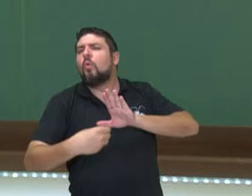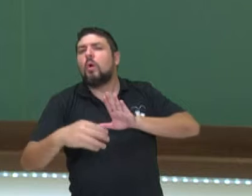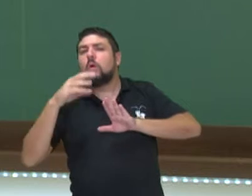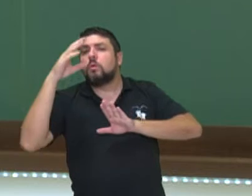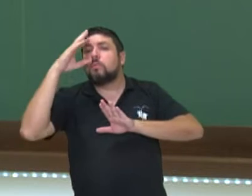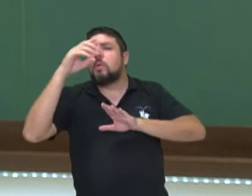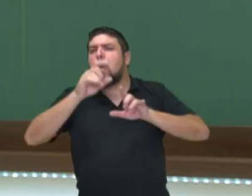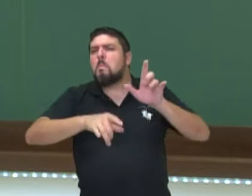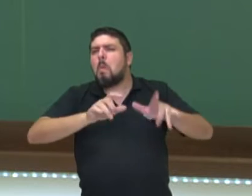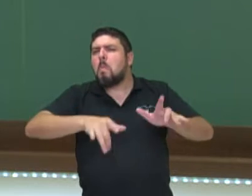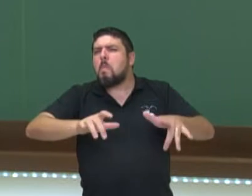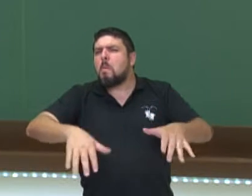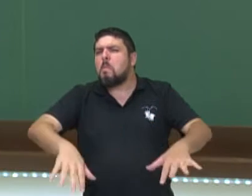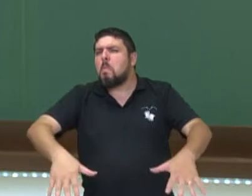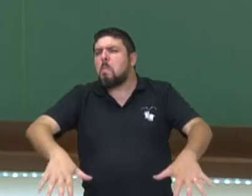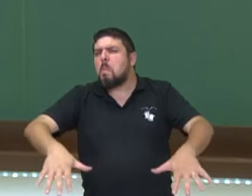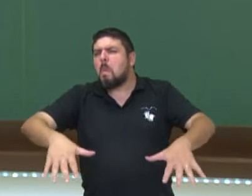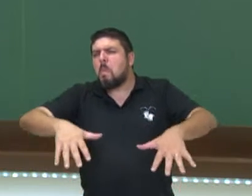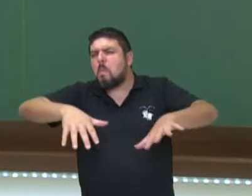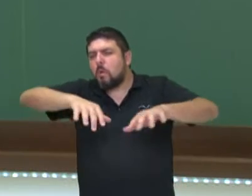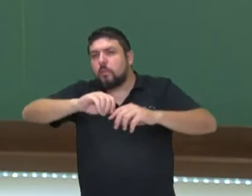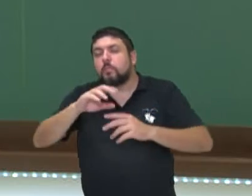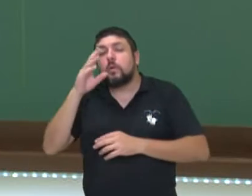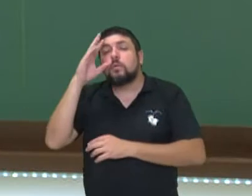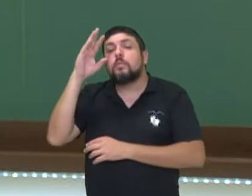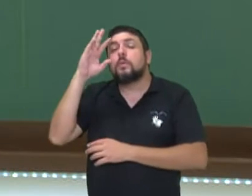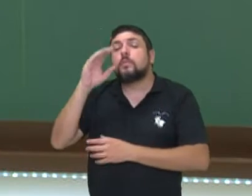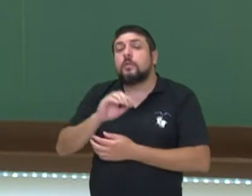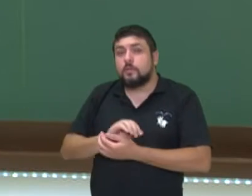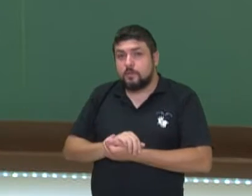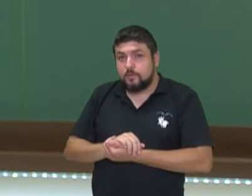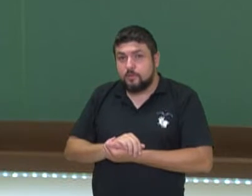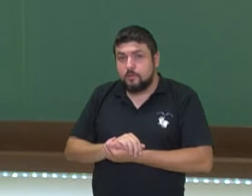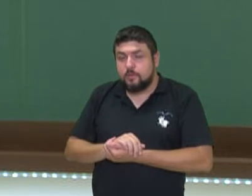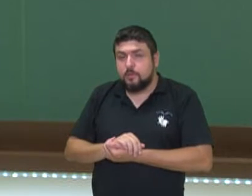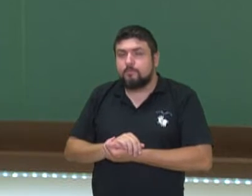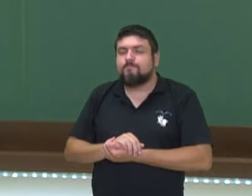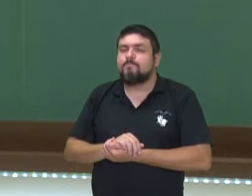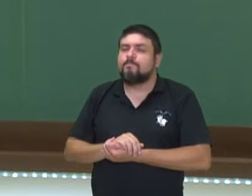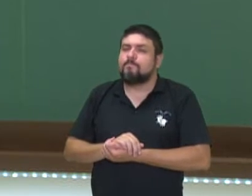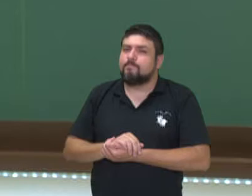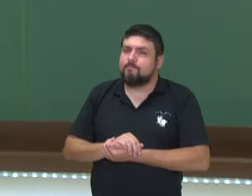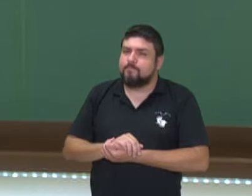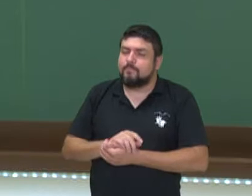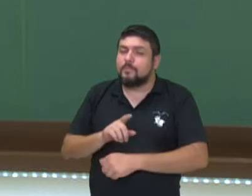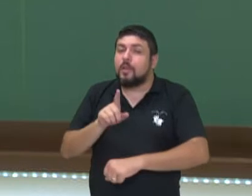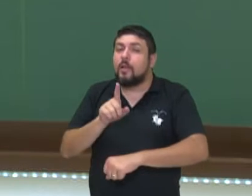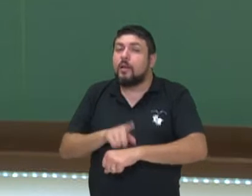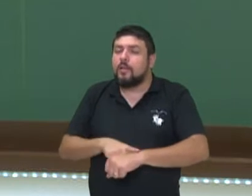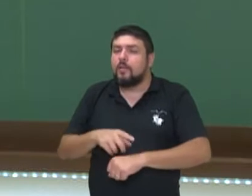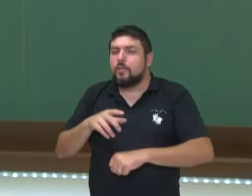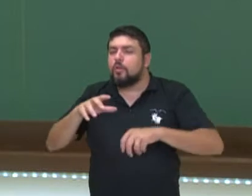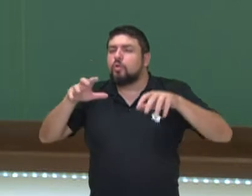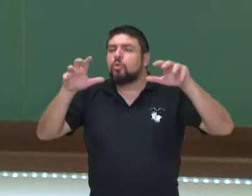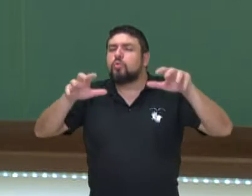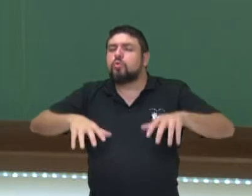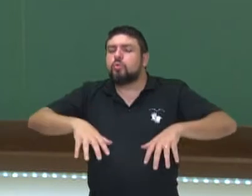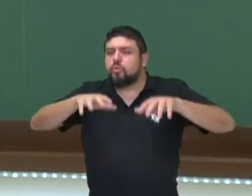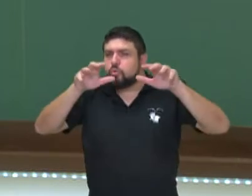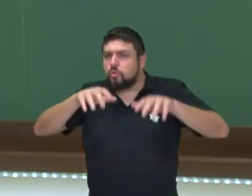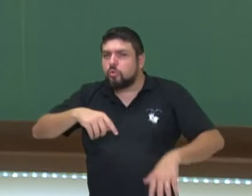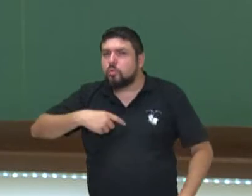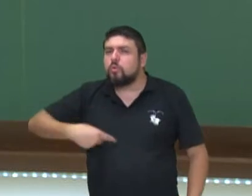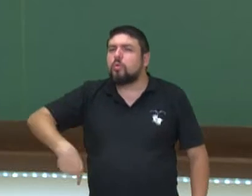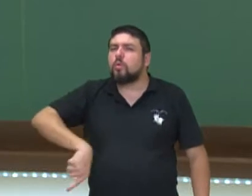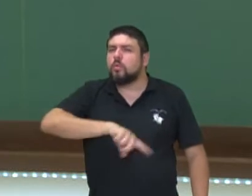que a sociedade estaria? Como é que o mundo estaria? Provavelmente, na primeira chuva, a gente experimentaria aí o